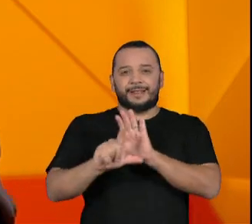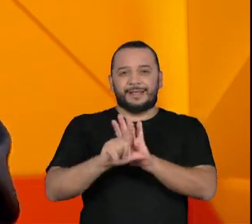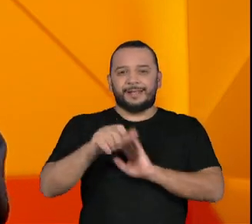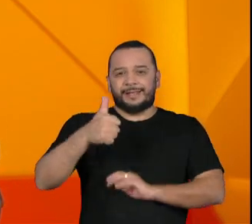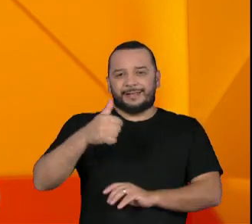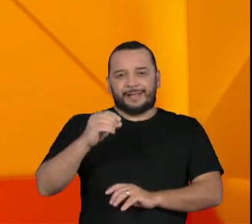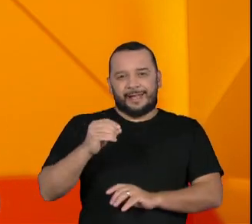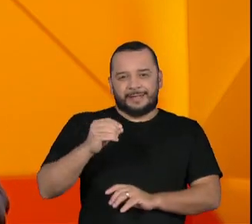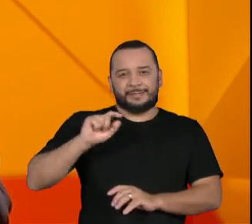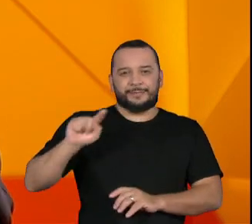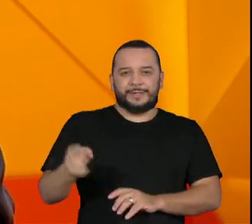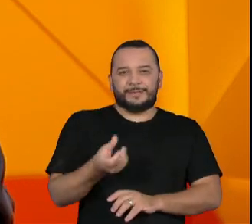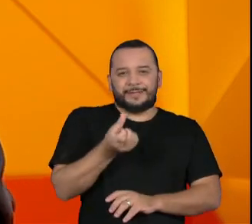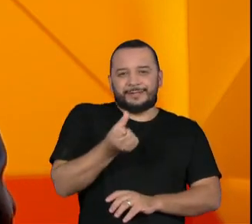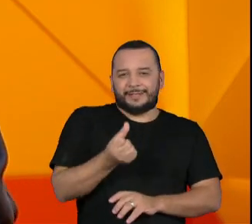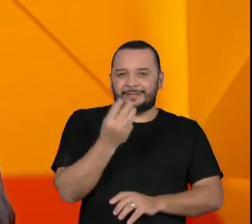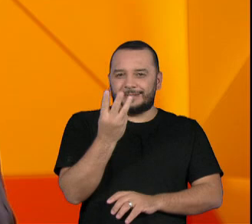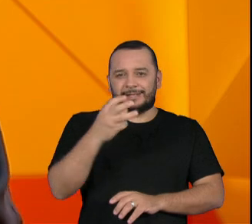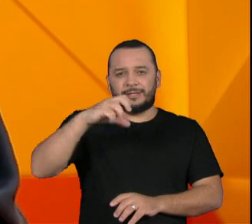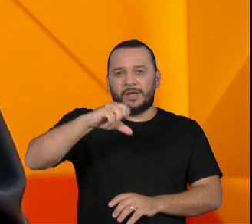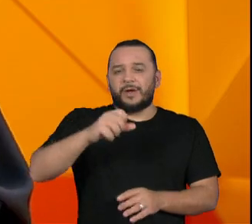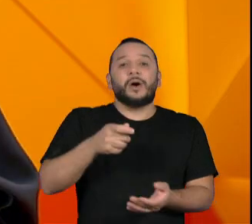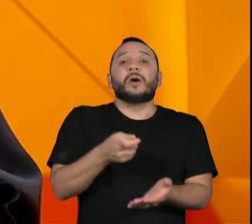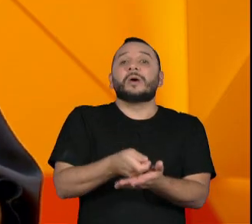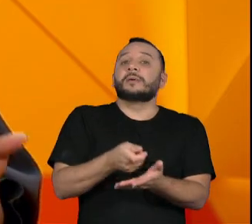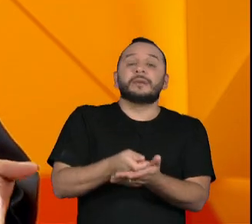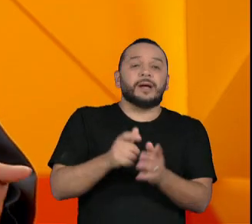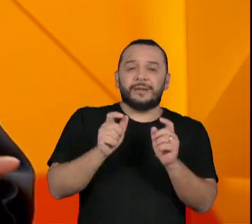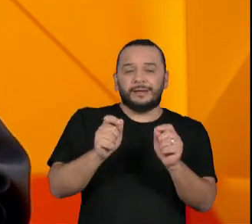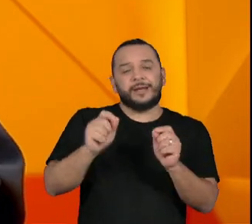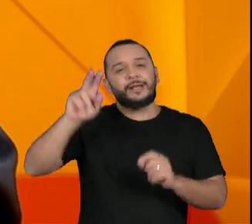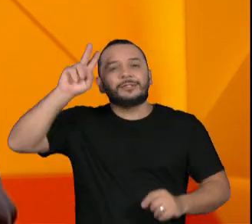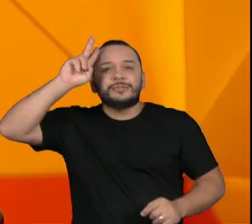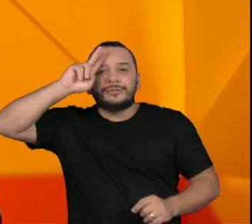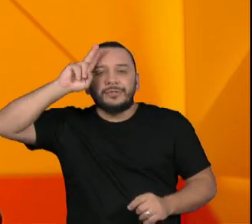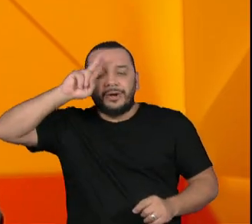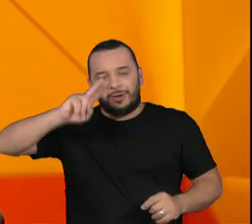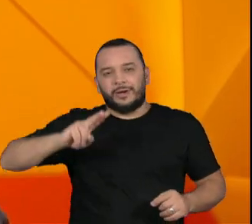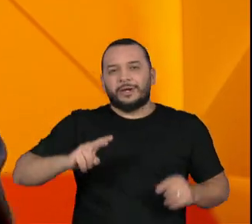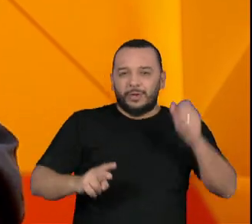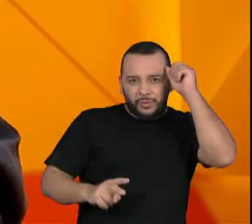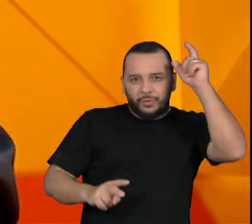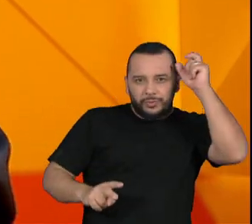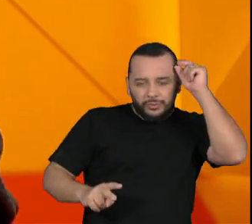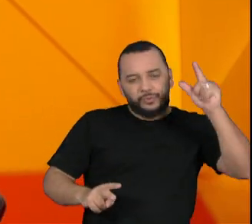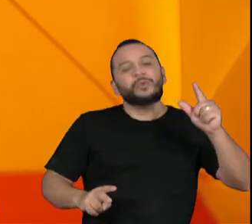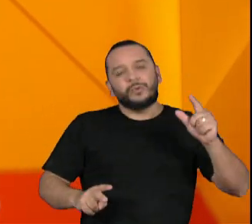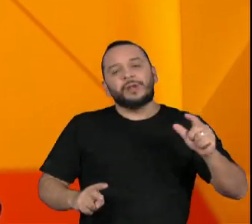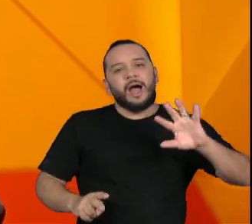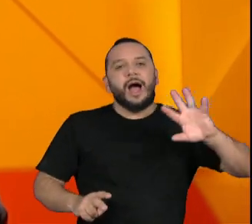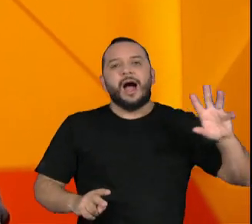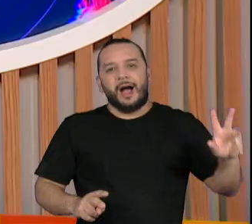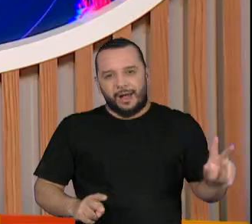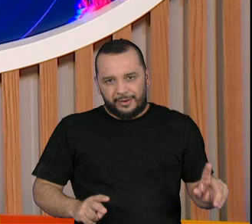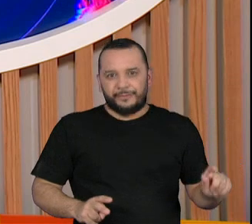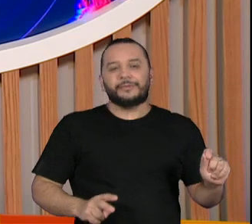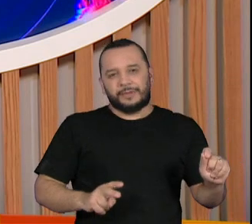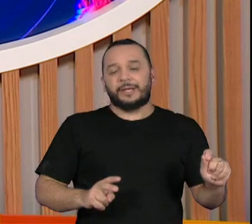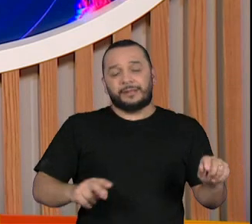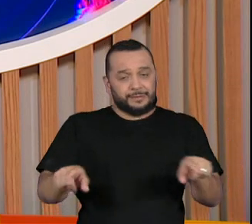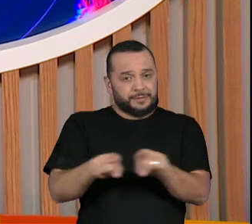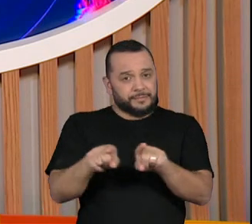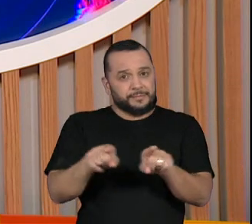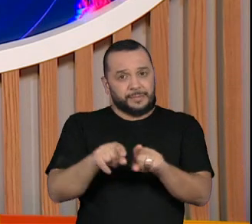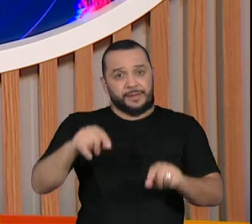10.639 tornou obrigatória a inclusão da história e cultura afro-brasileira na grade curricular do ensino fundamental e médio do país.